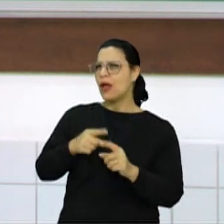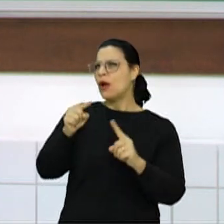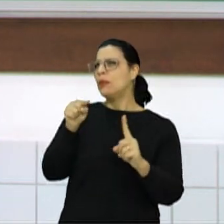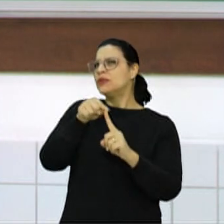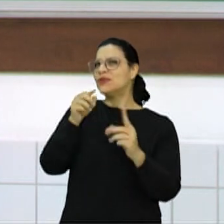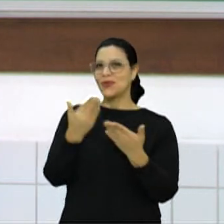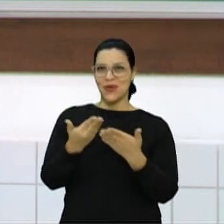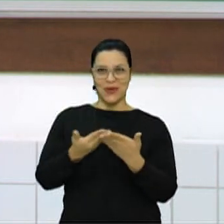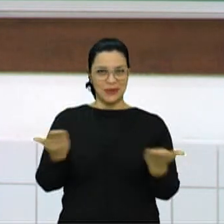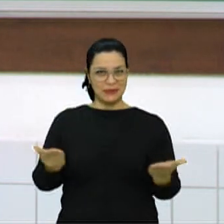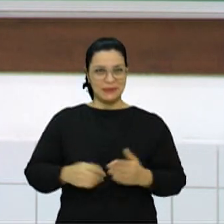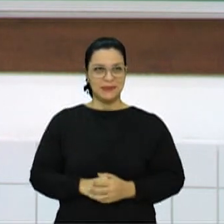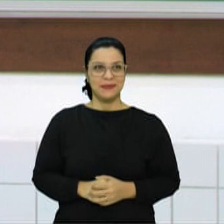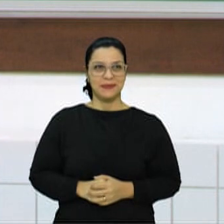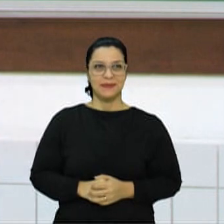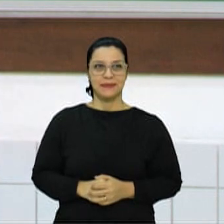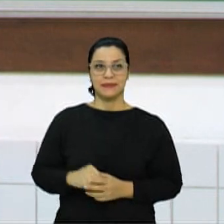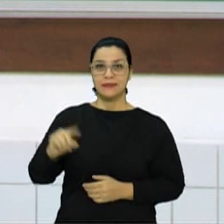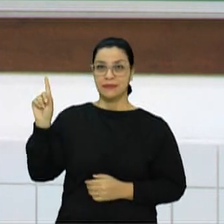objetivos da aula.